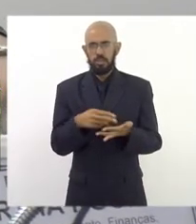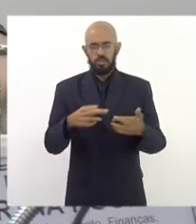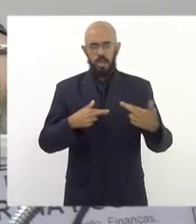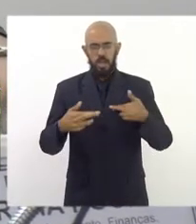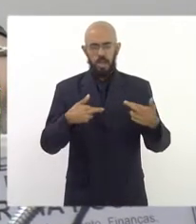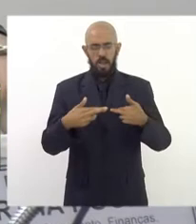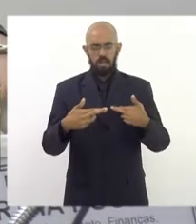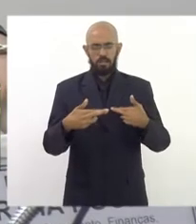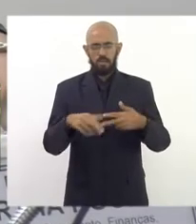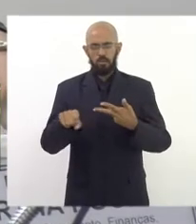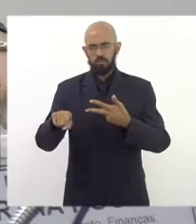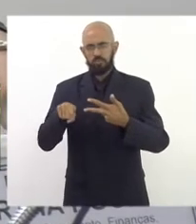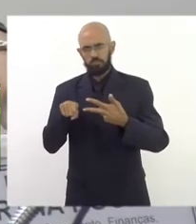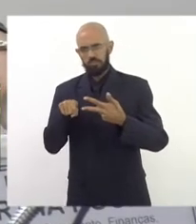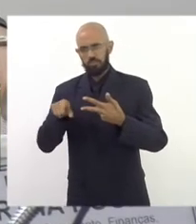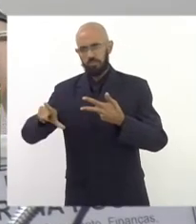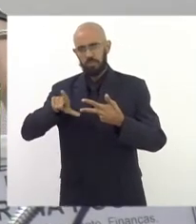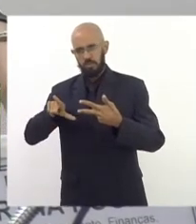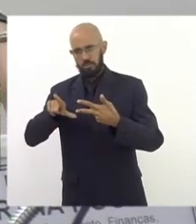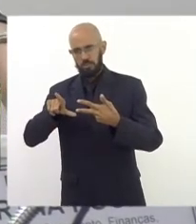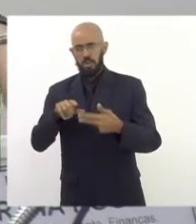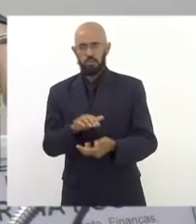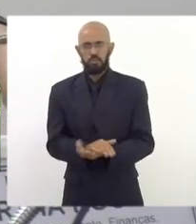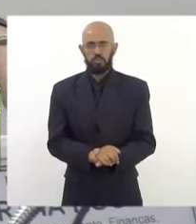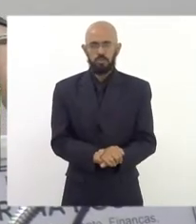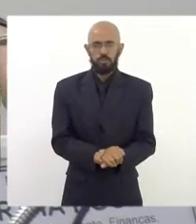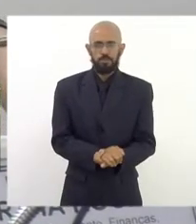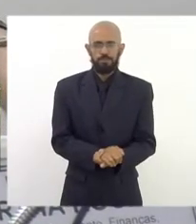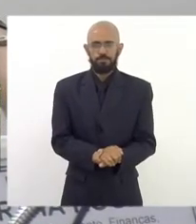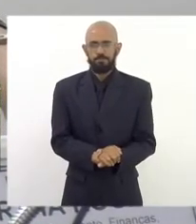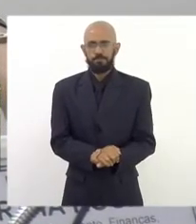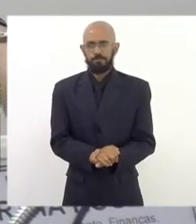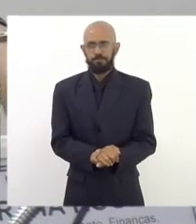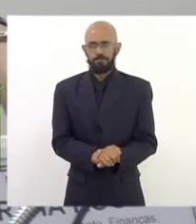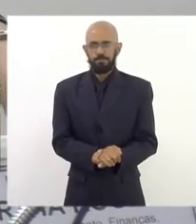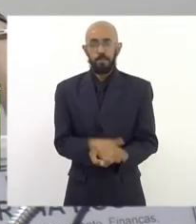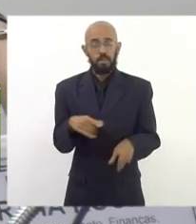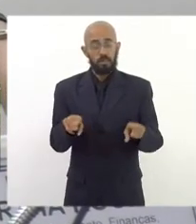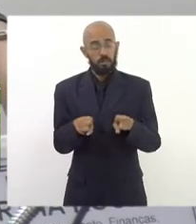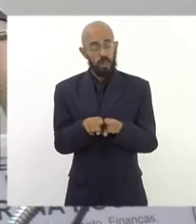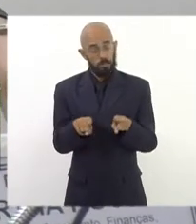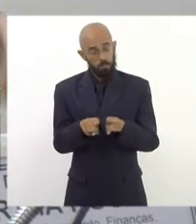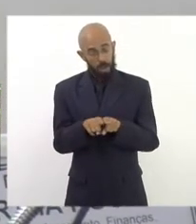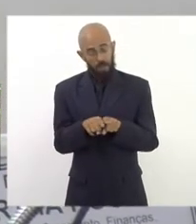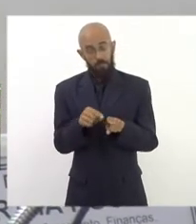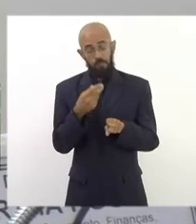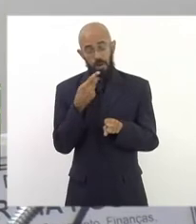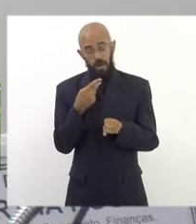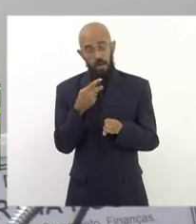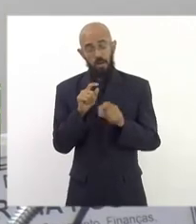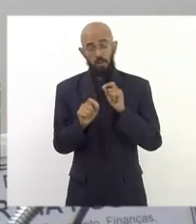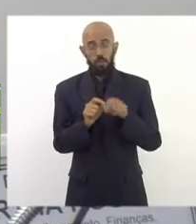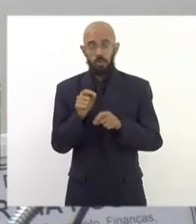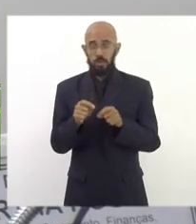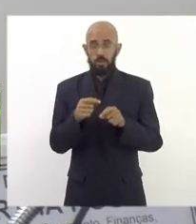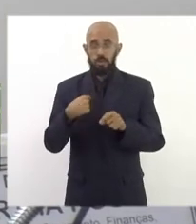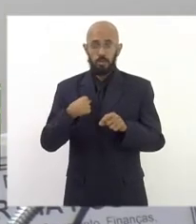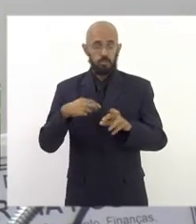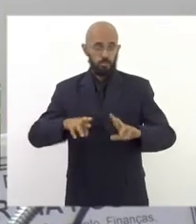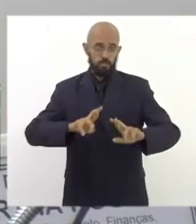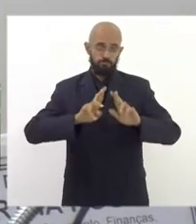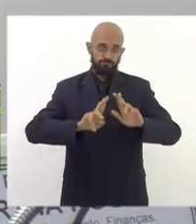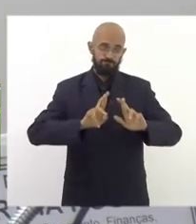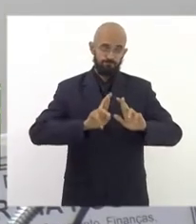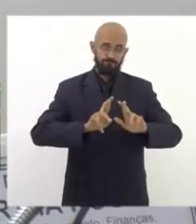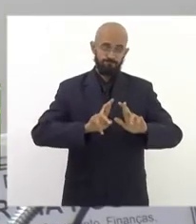relação entre executivo e legislativo. E, por último, né, dizer que eu estou com muitas expectativas da sua chegada